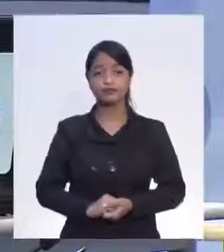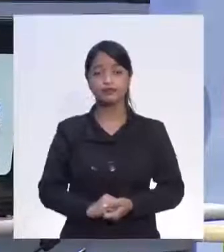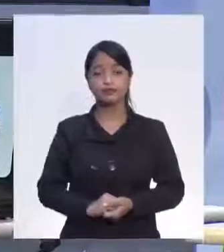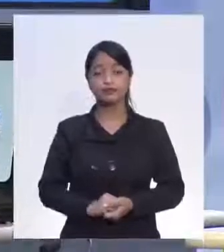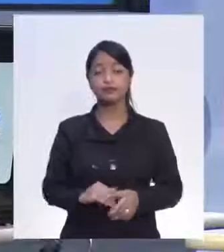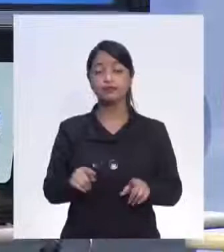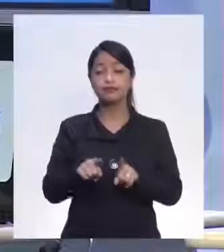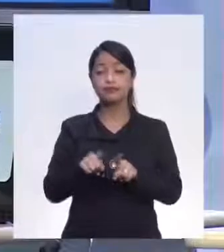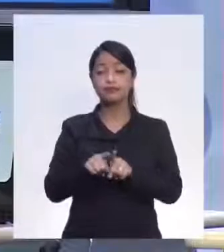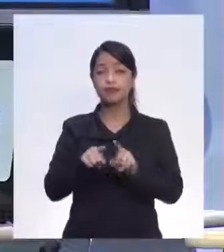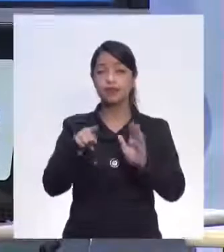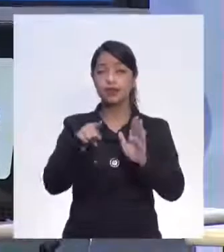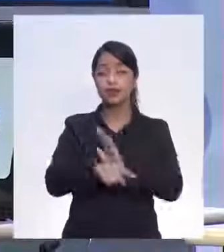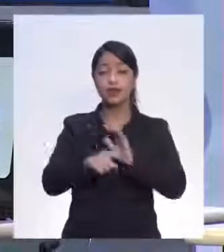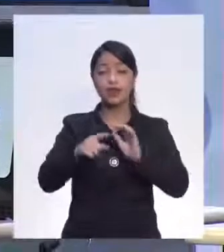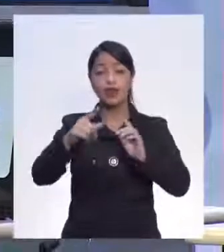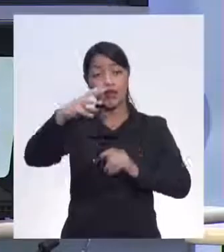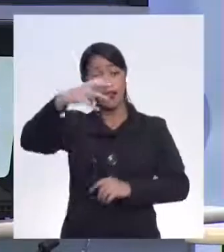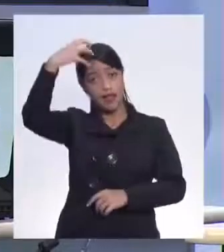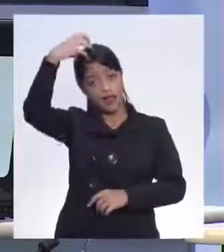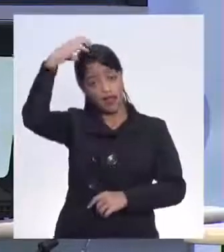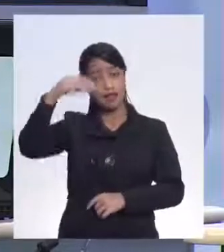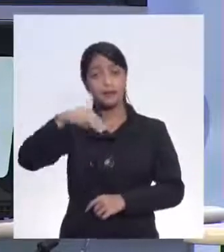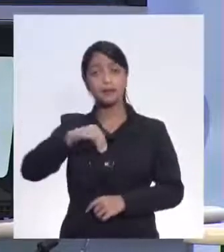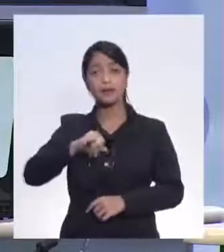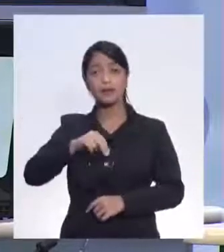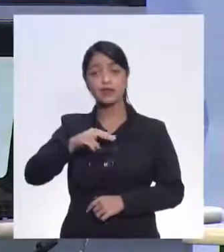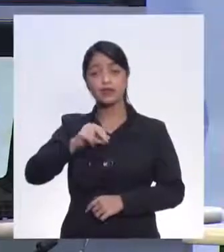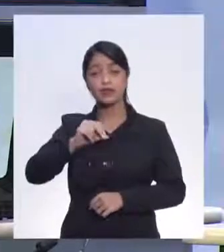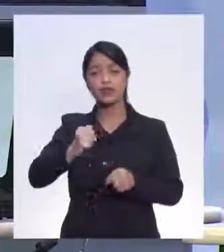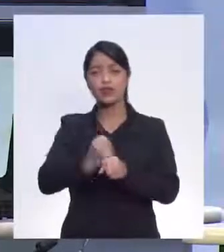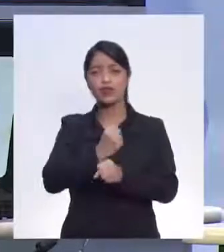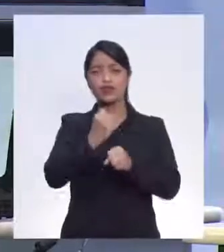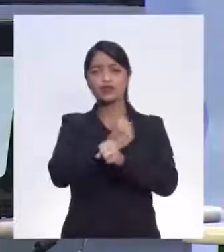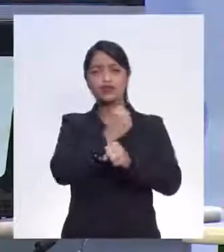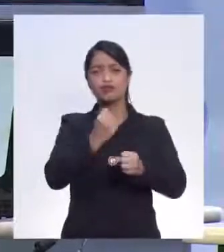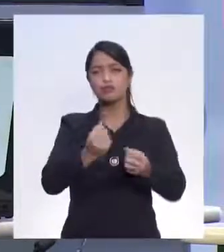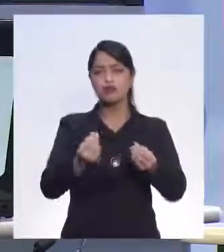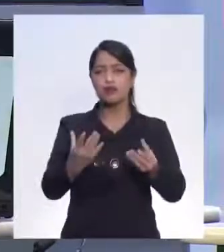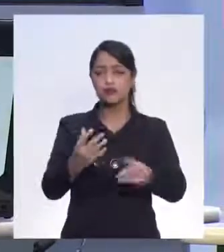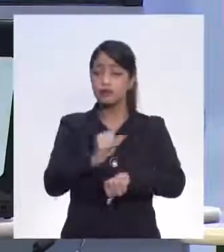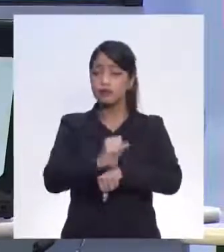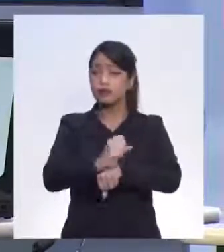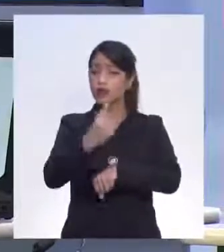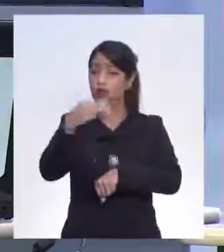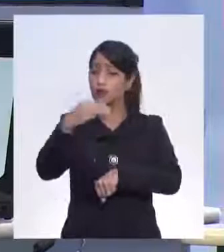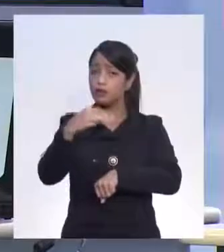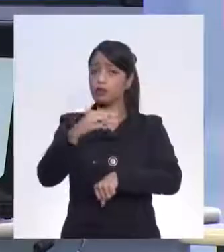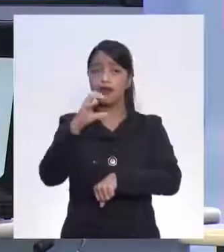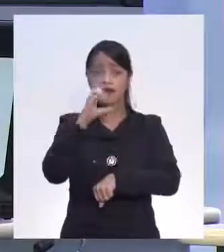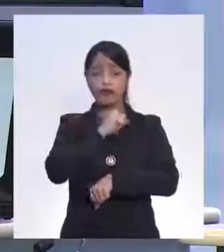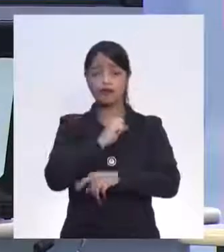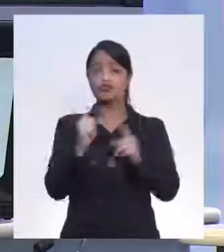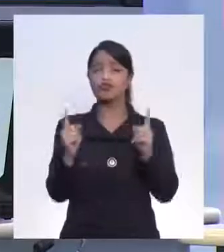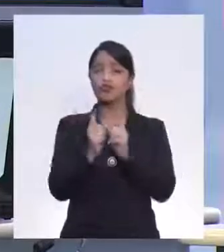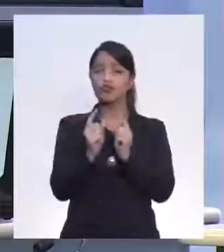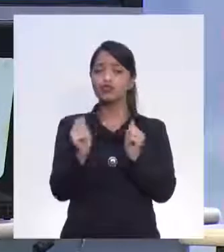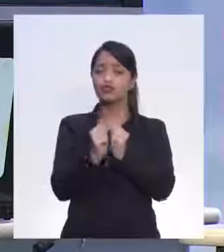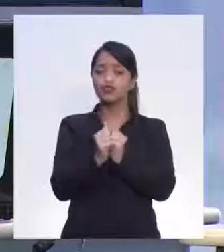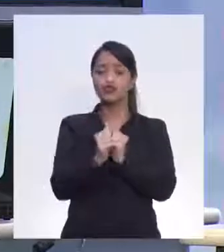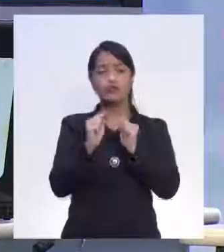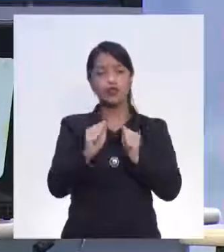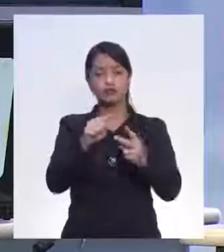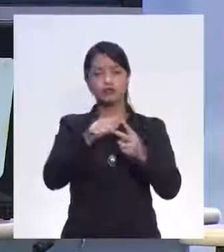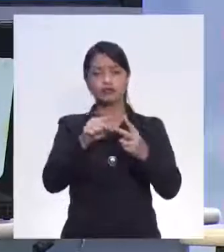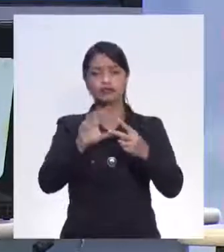por que o rei Minos o construiu? É um minutinho só para vocês colocarem essa resposta bem bonitinha. Pode colocar tudo junto. O labirinto